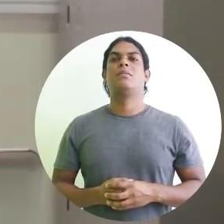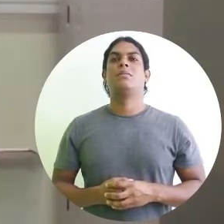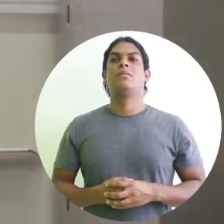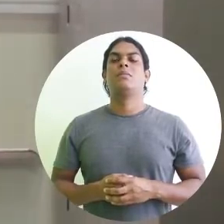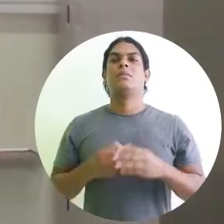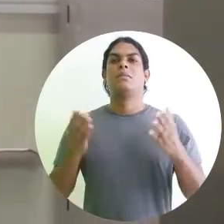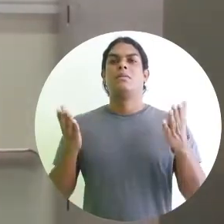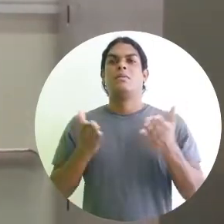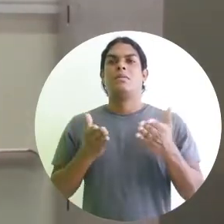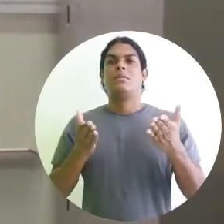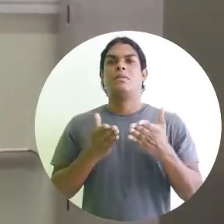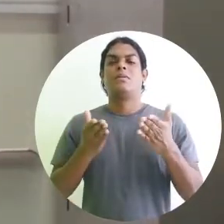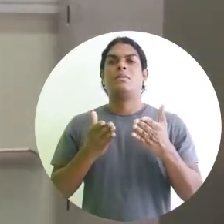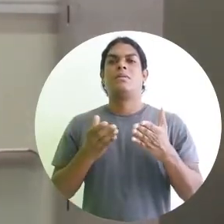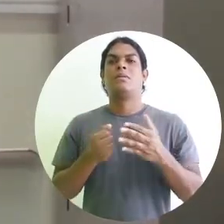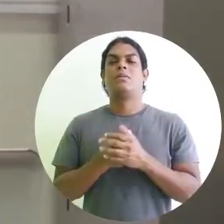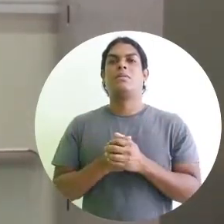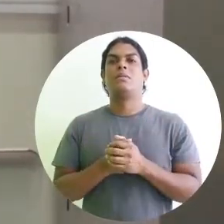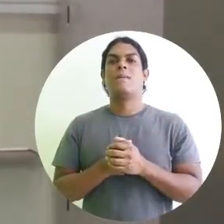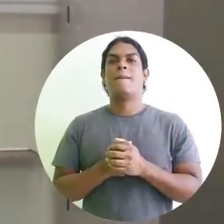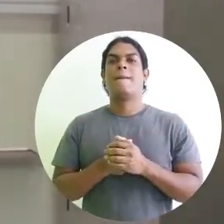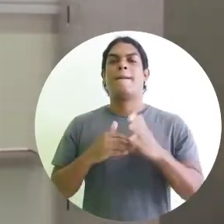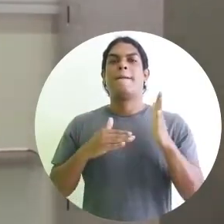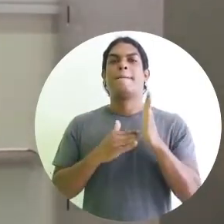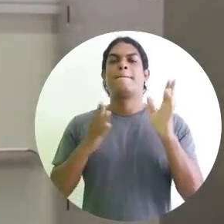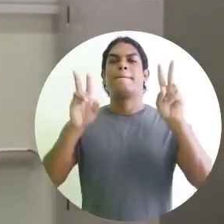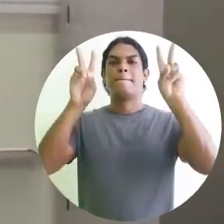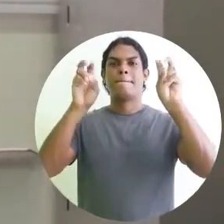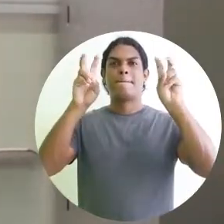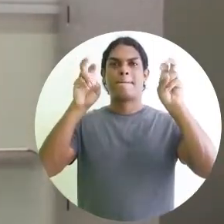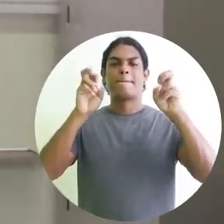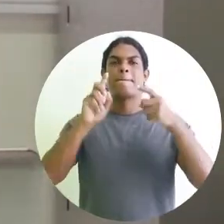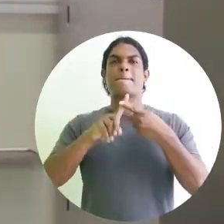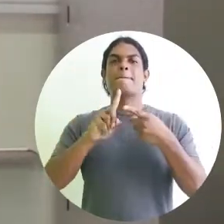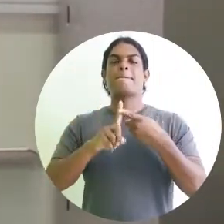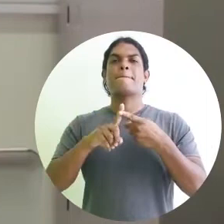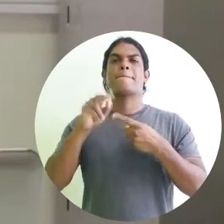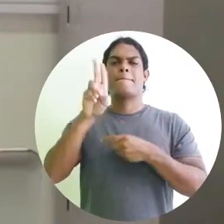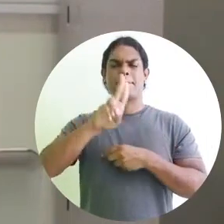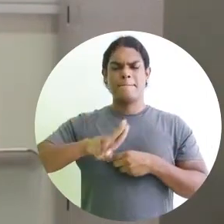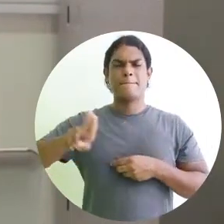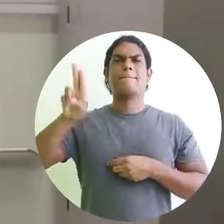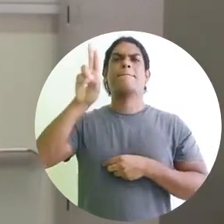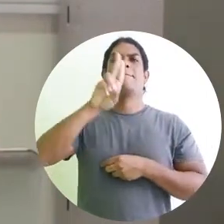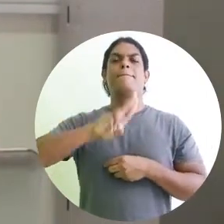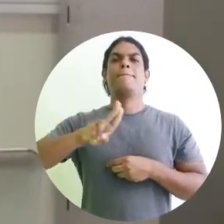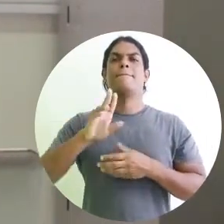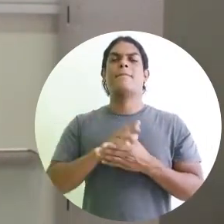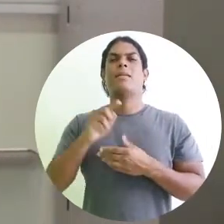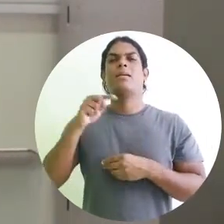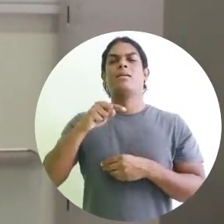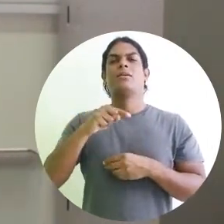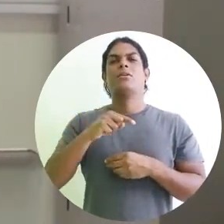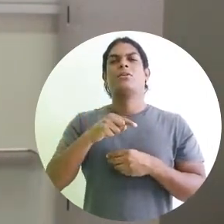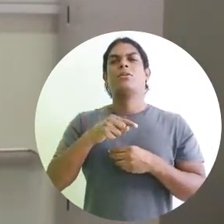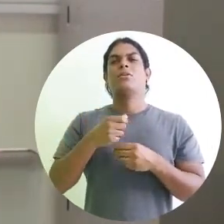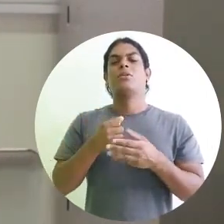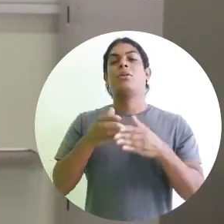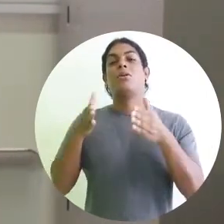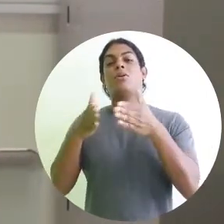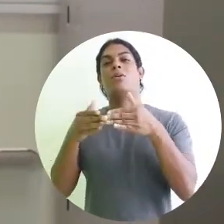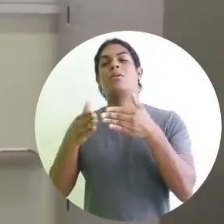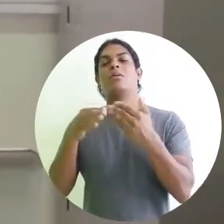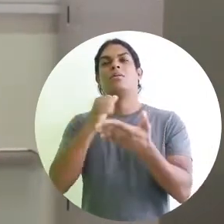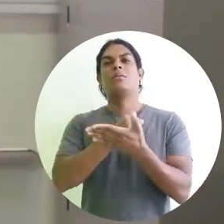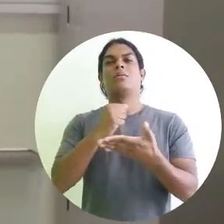Vamos agora para a última modalidade e uma das também mais usadas. Essa anterior, a cobrança documentária, é muito